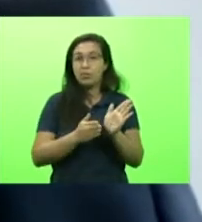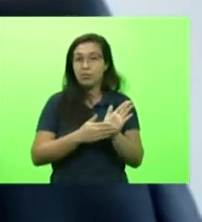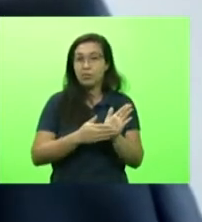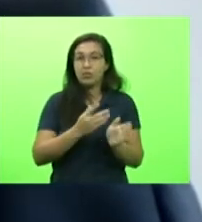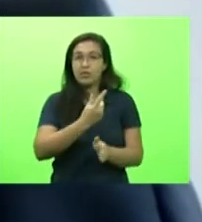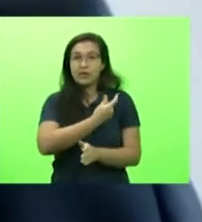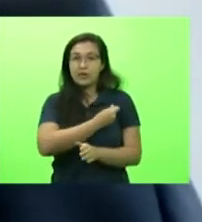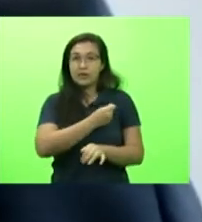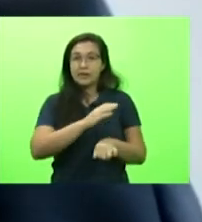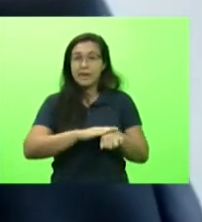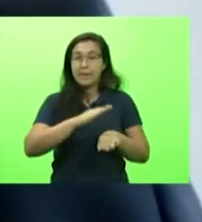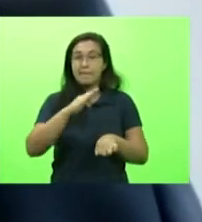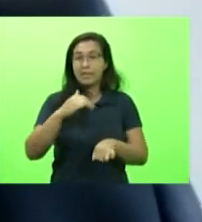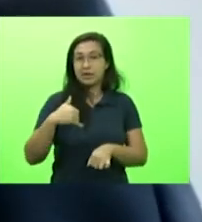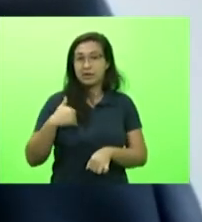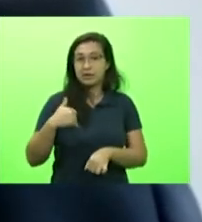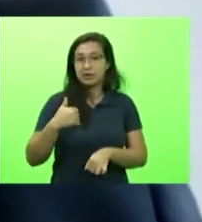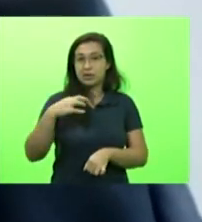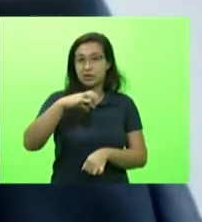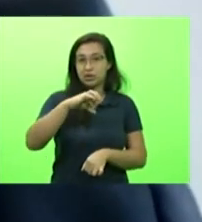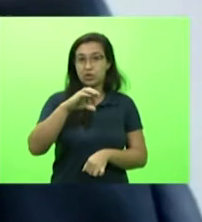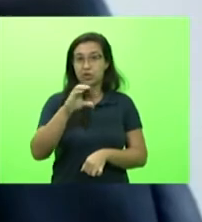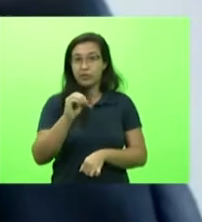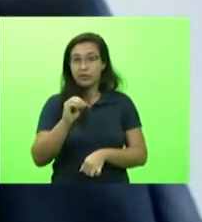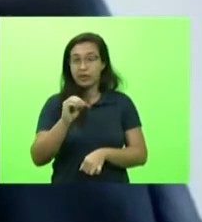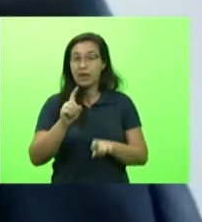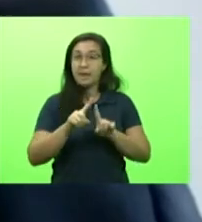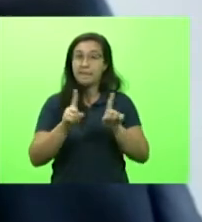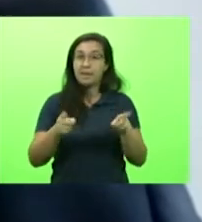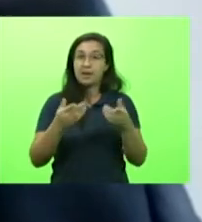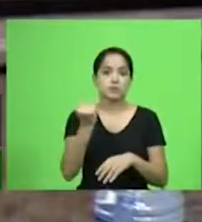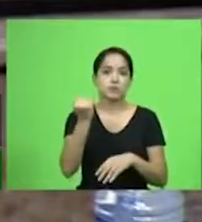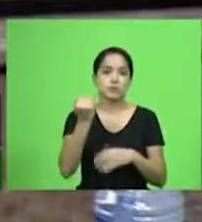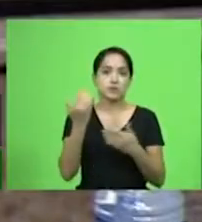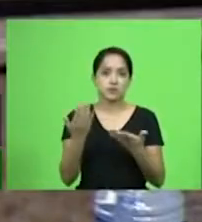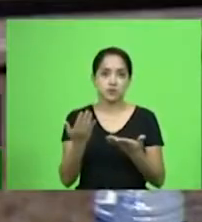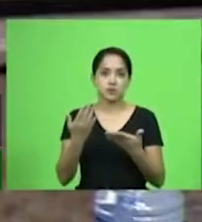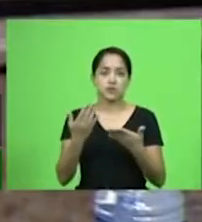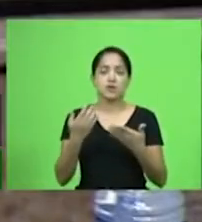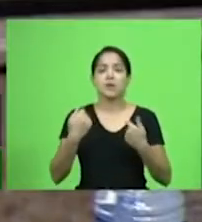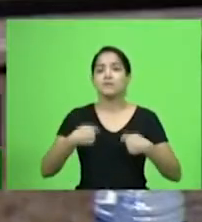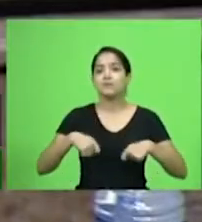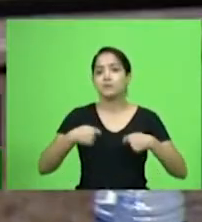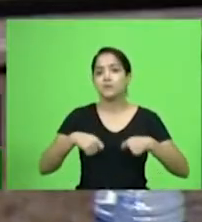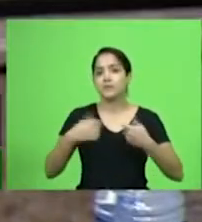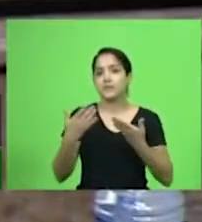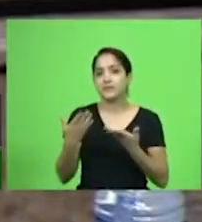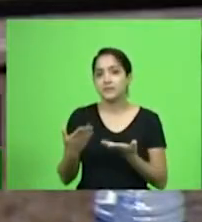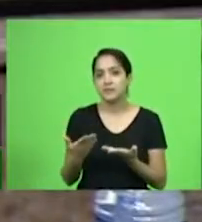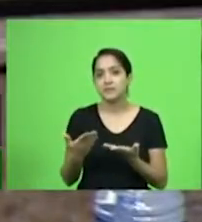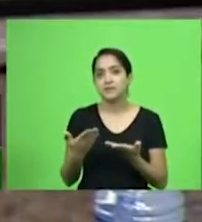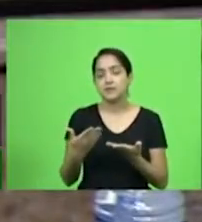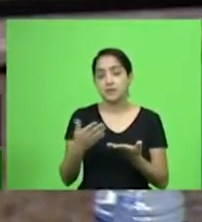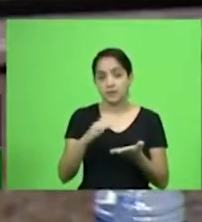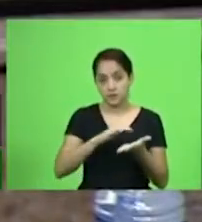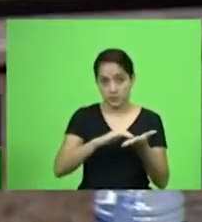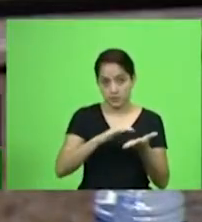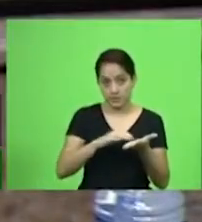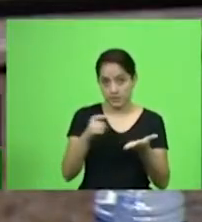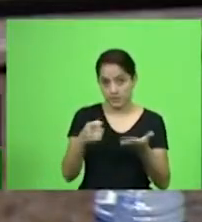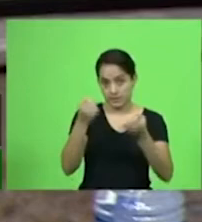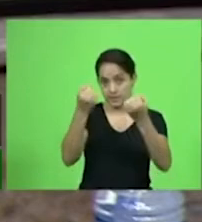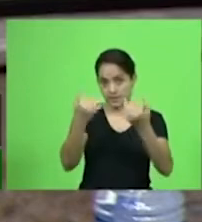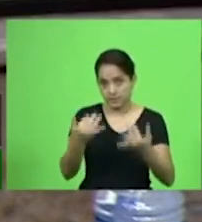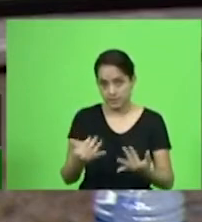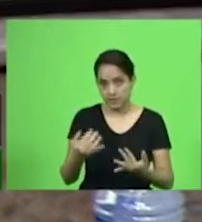André Mota Ribeiro, deverá prestar esclarecimentos ainda será definida. A gente precisa que o secretário